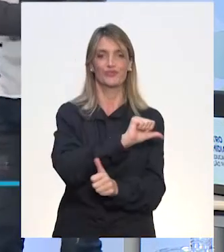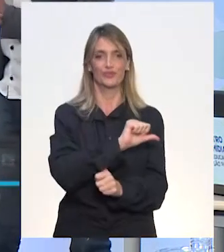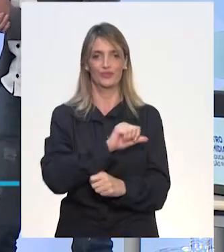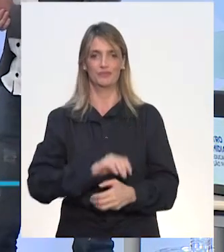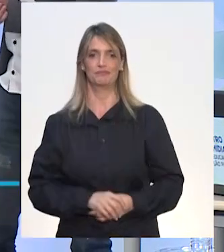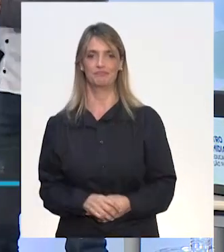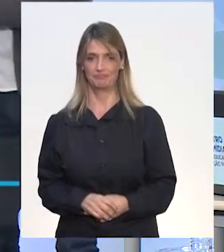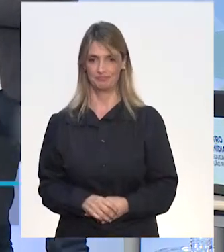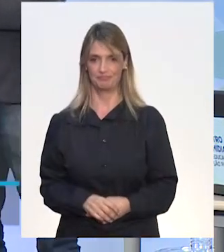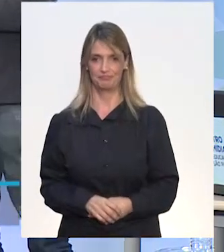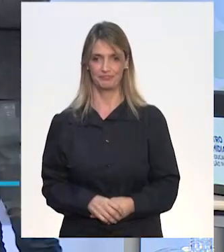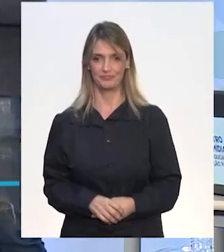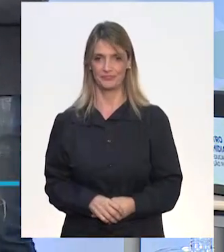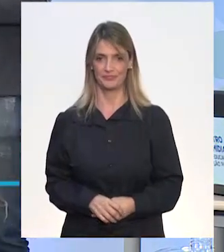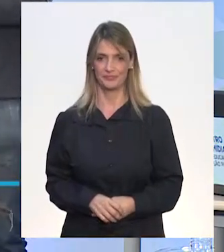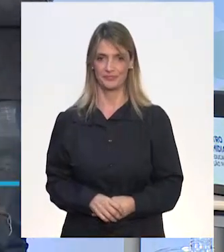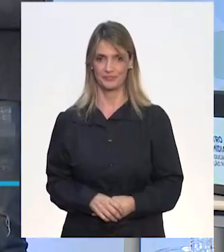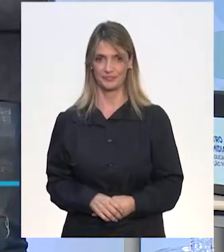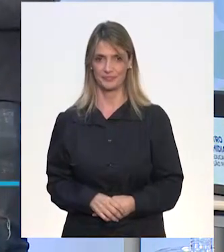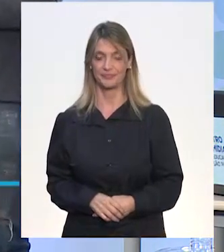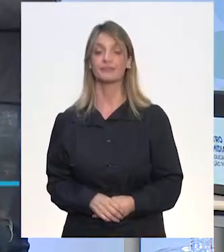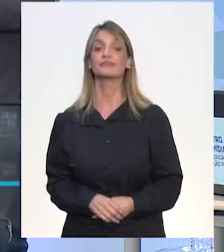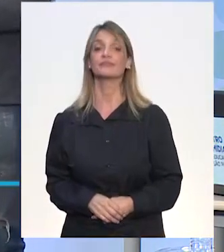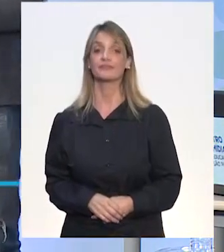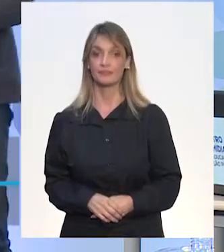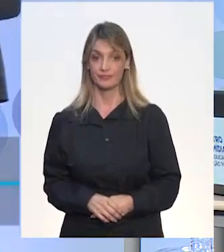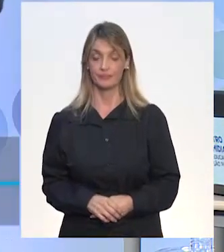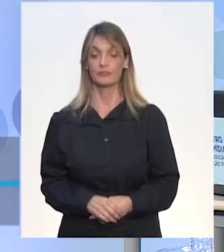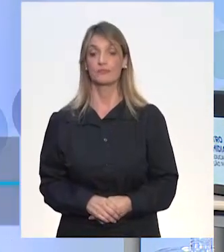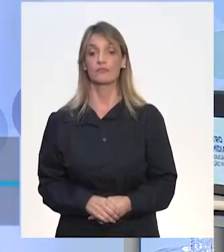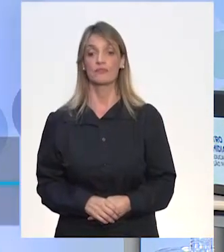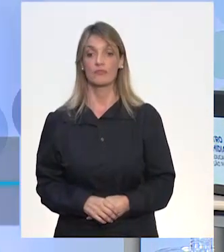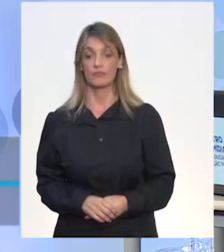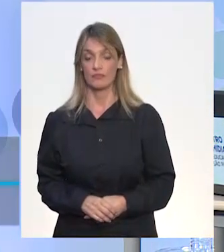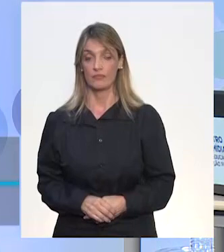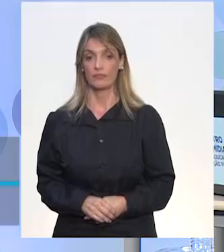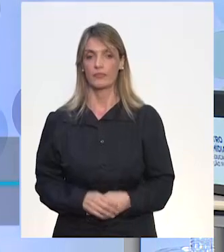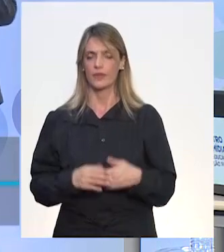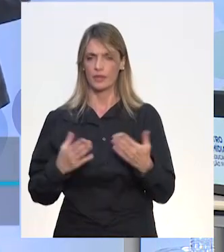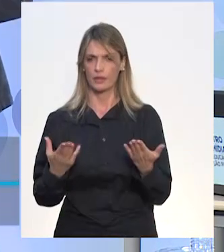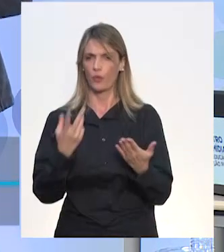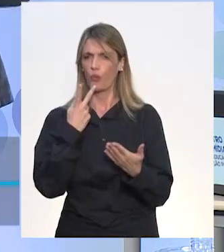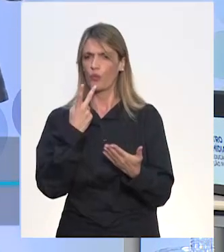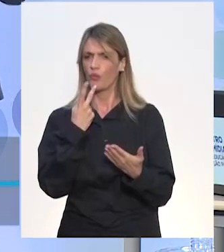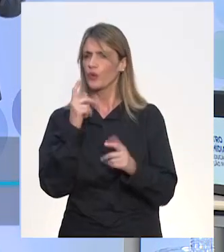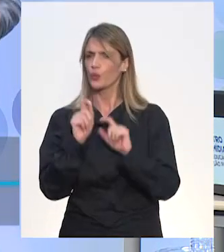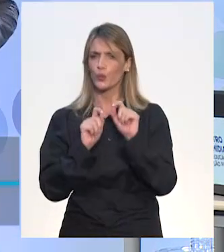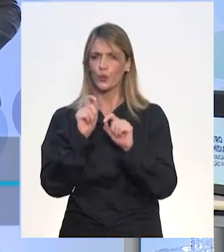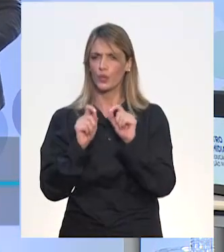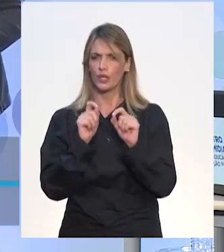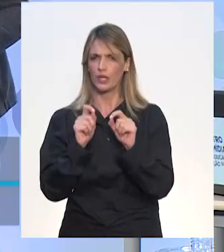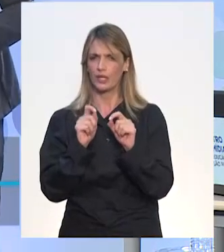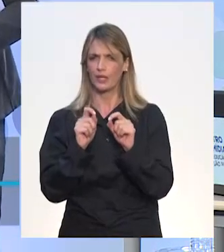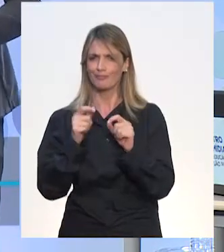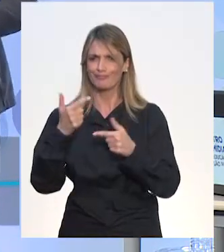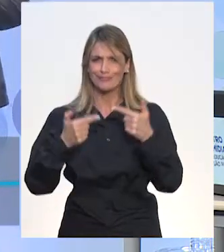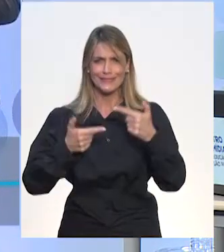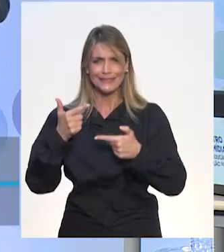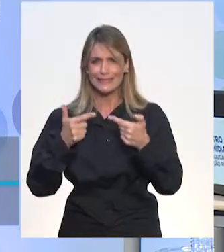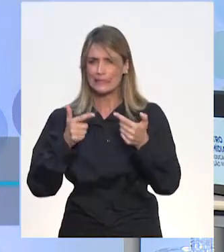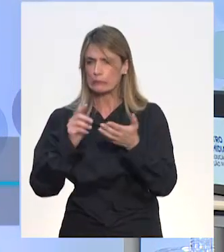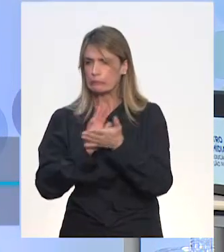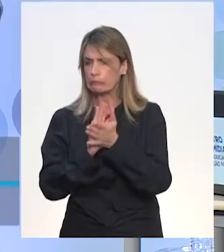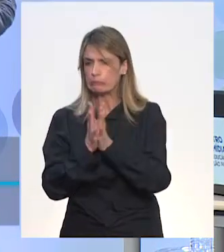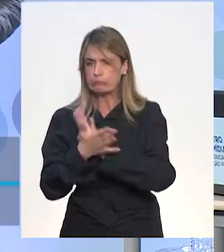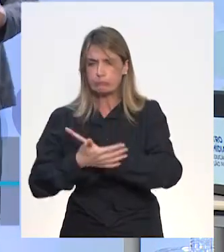tela? Muito bem. Gente, quando a gente fala da questão destruidora da guerra, o